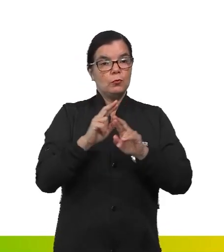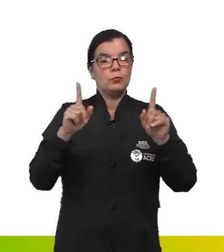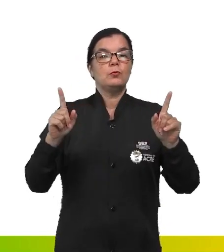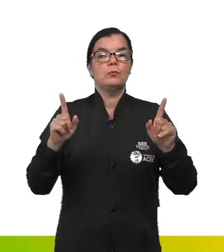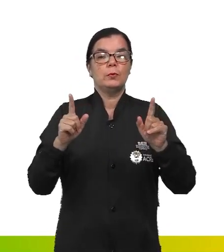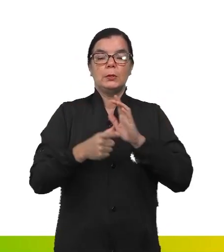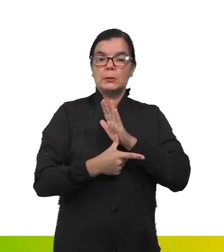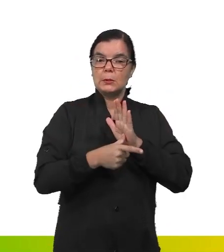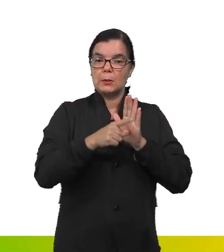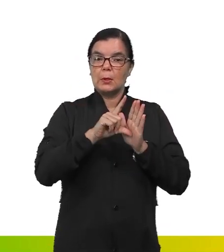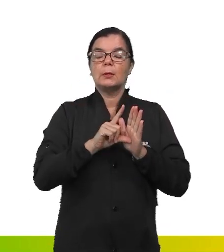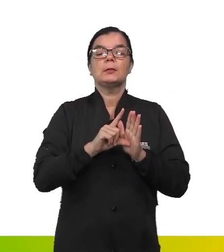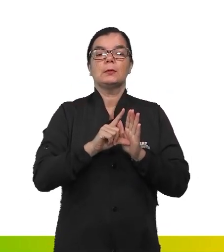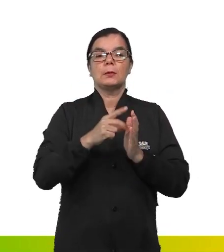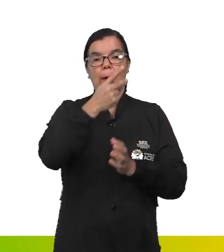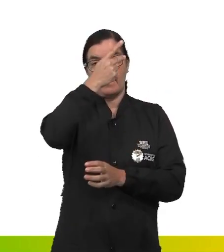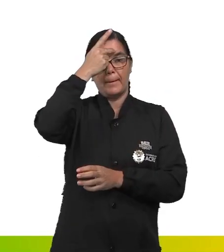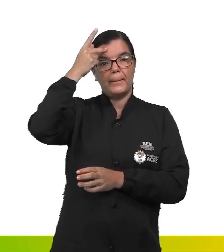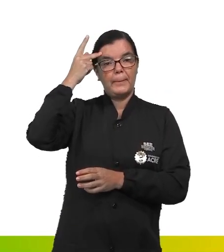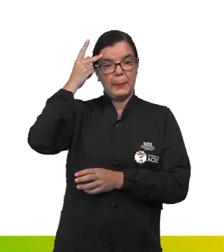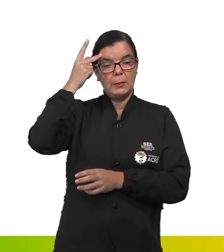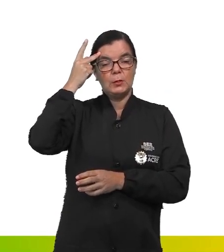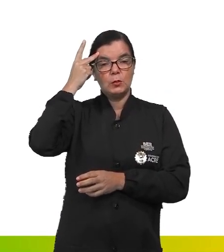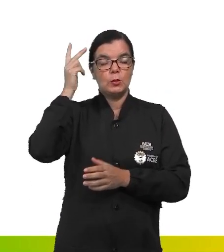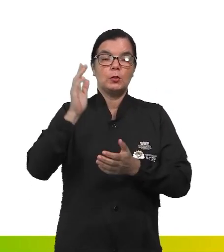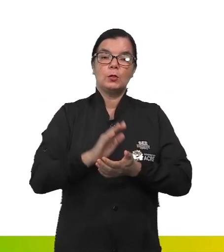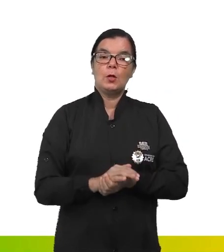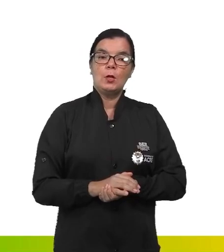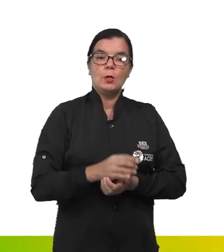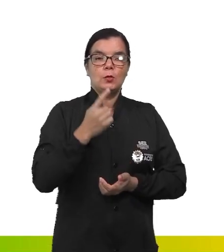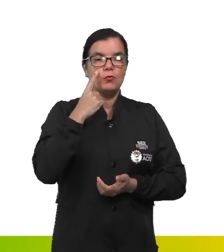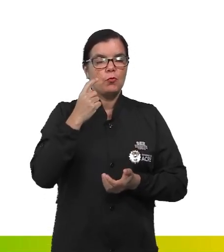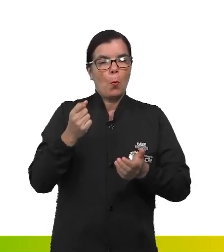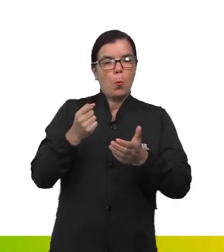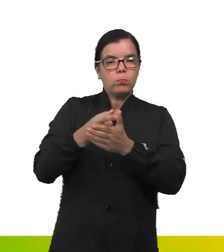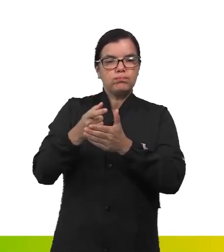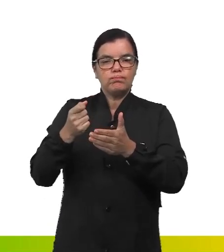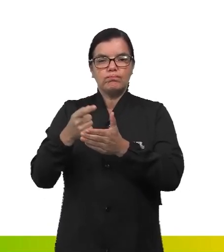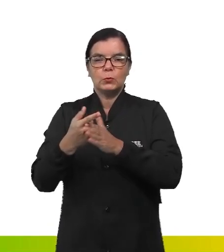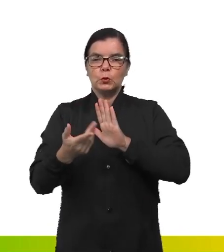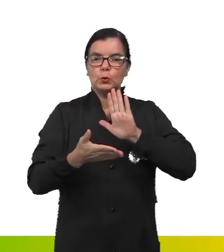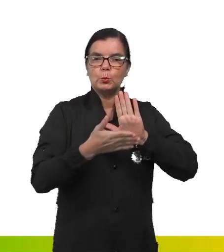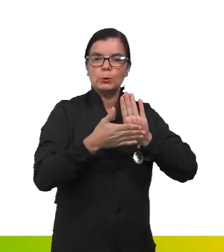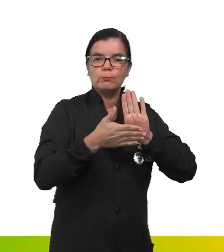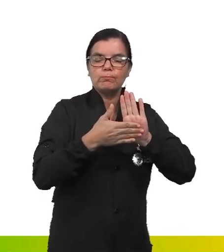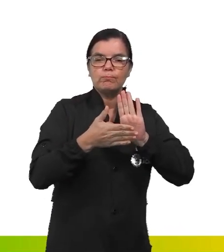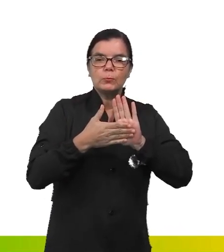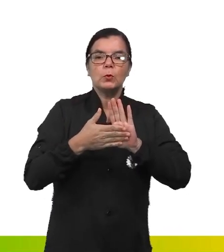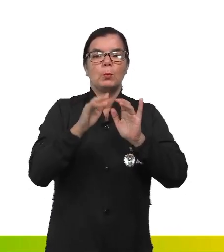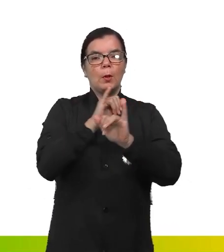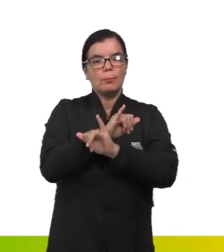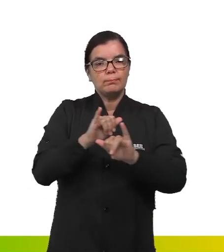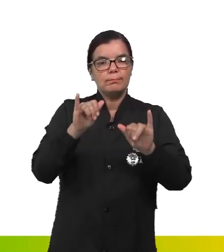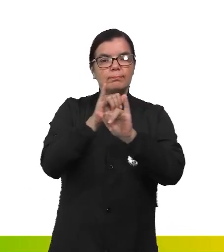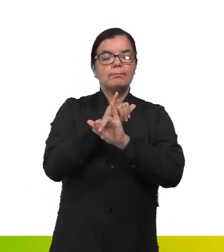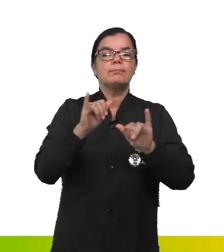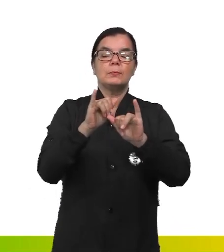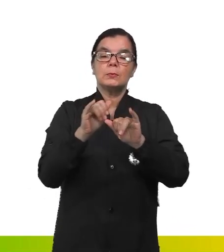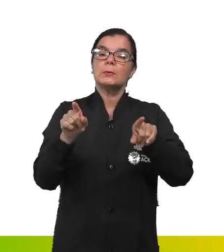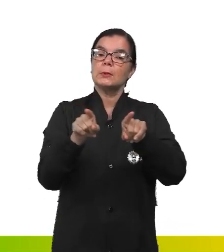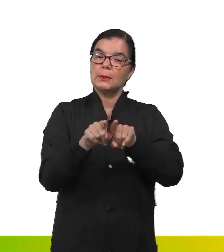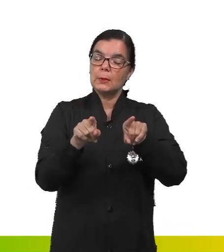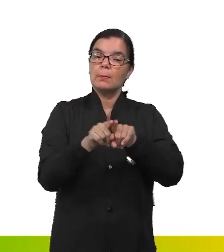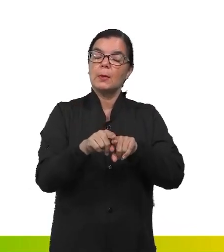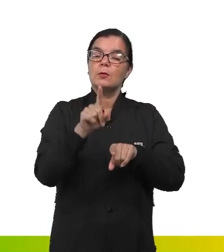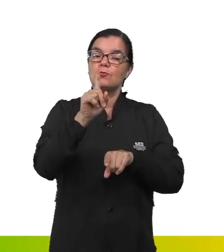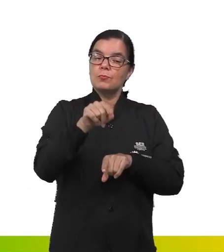imagem anterior, que a pessoa está sendo consumida ali pelas propagandas, pelos anúncios, isso daqui já é